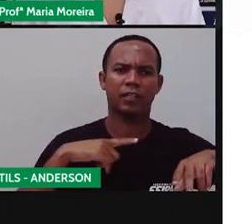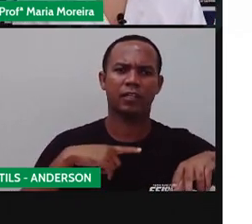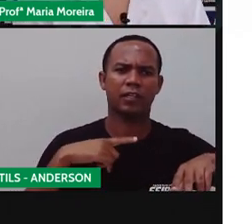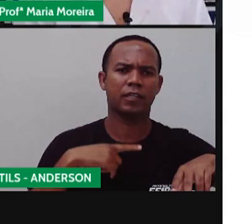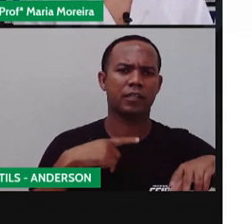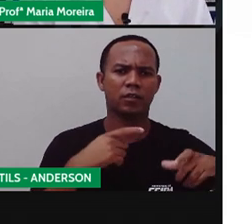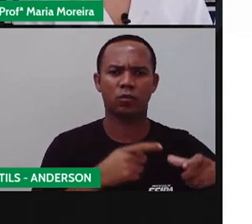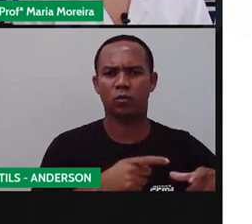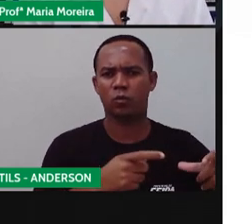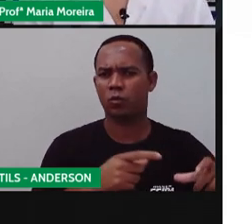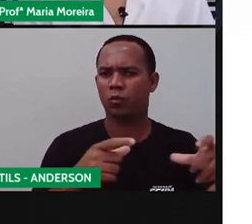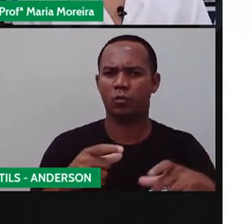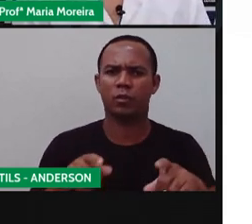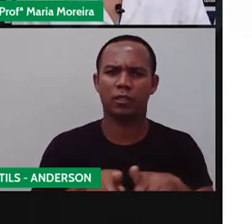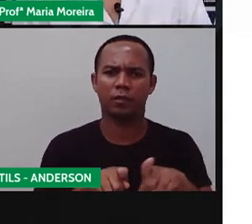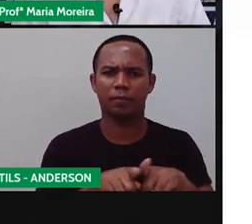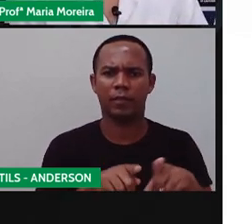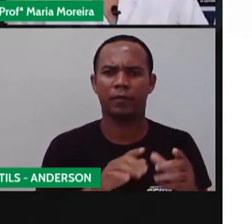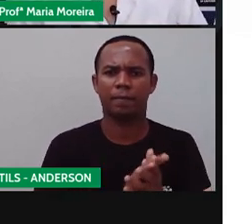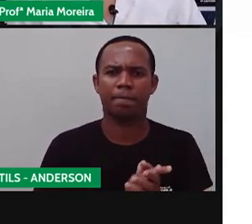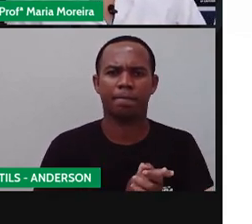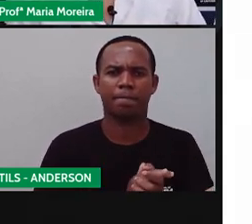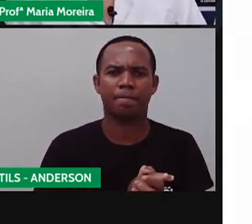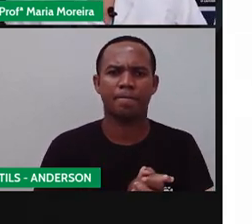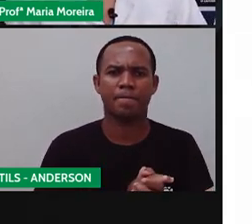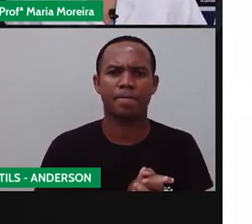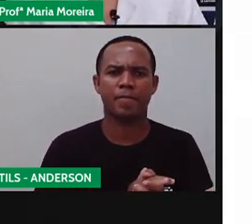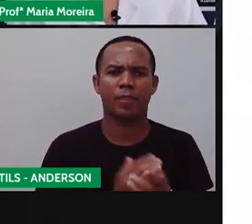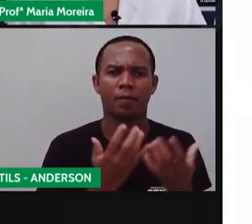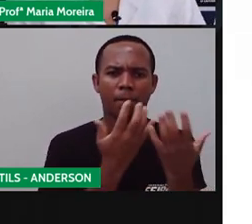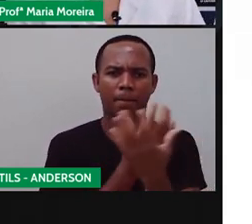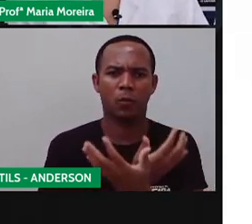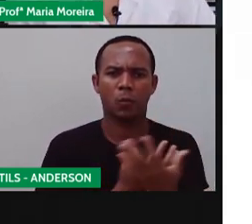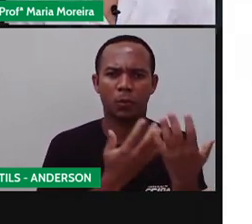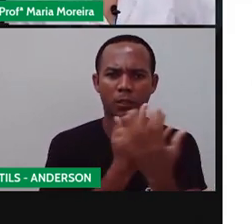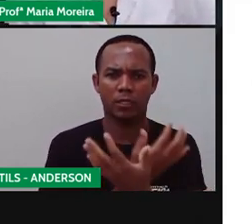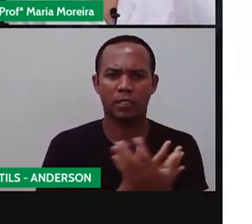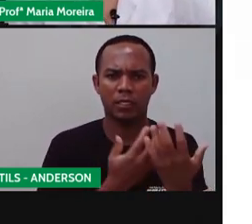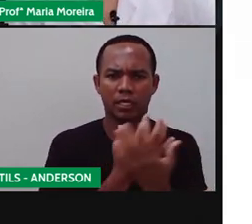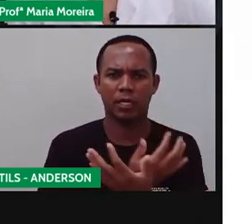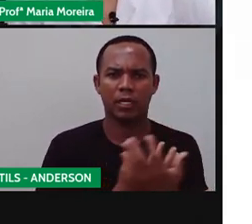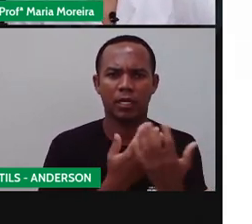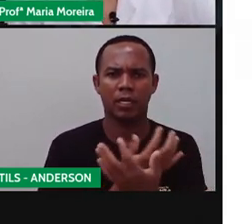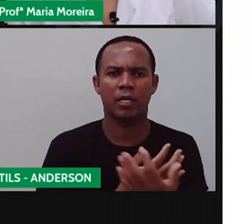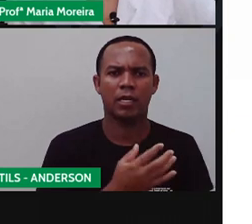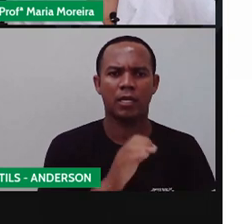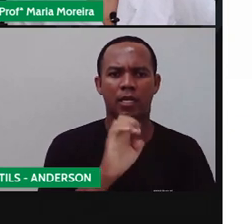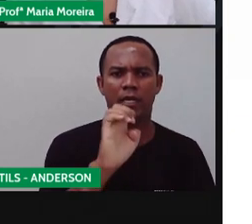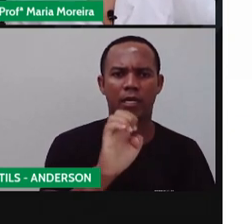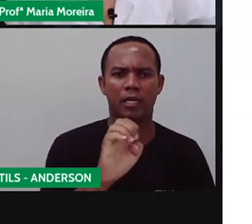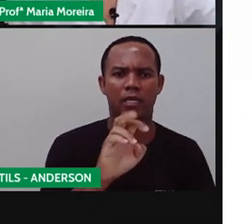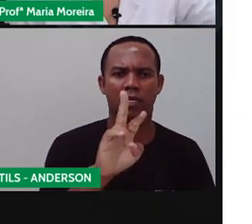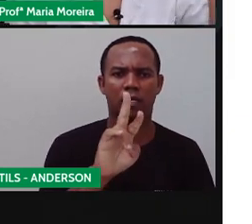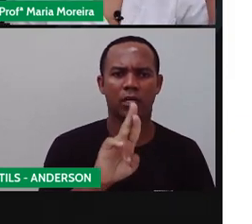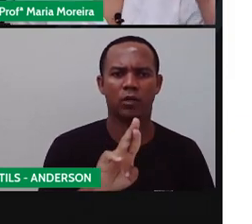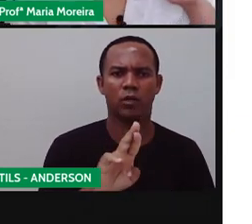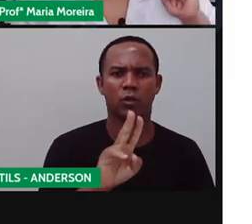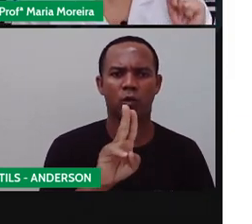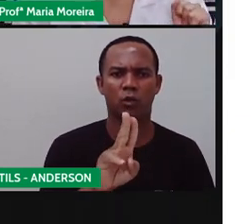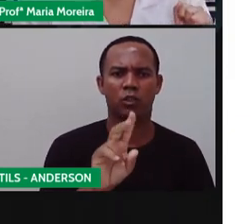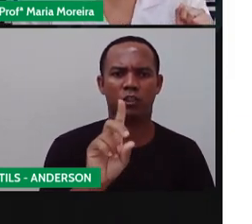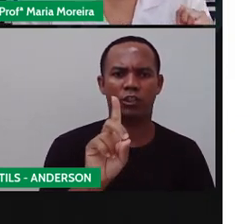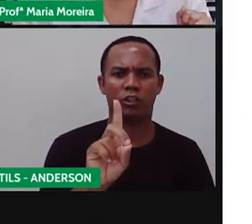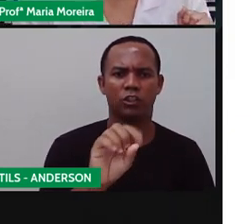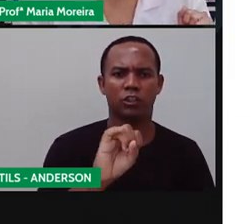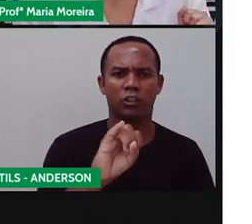e várias outras, né? Bom, e tirando a música erudita, né? Você sabe o que é uma música erudita? Fica como dica